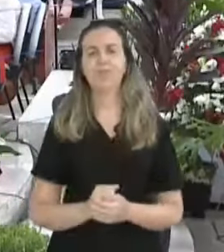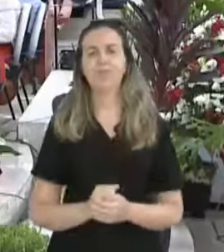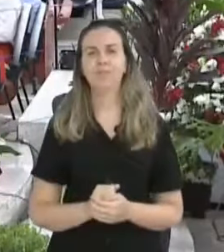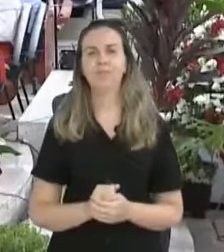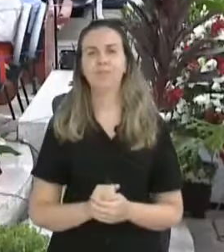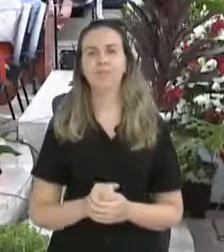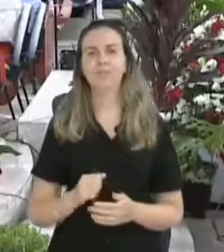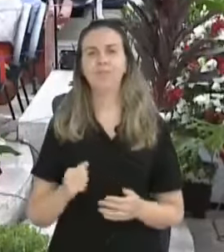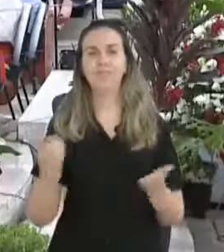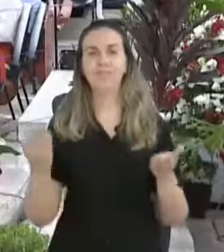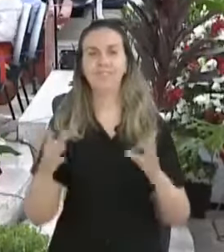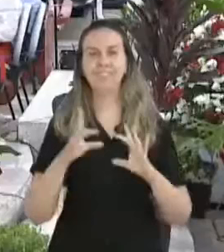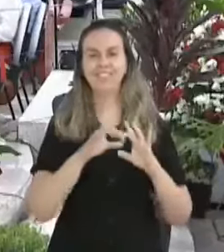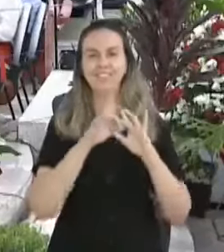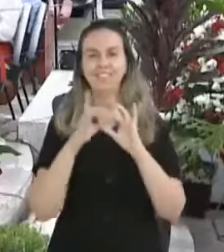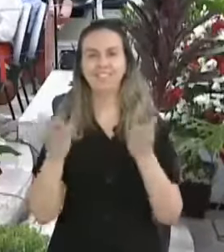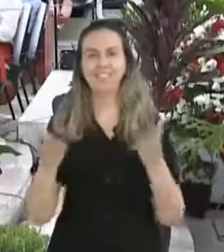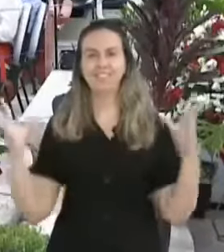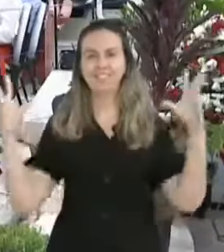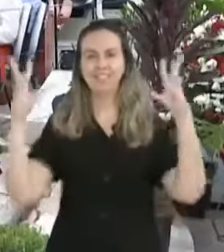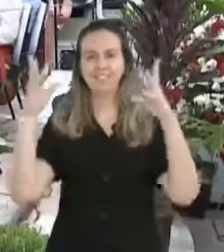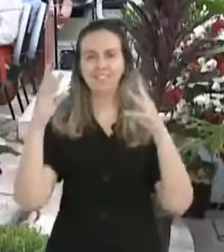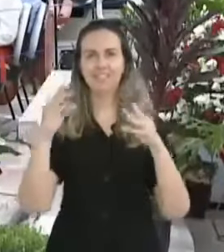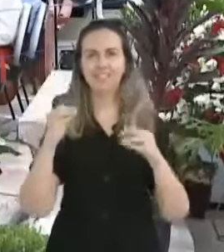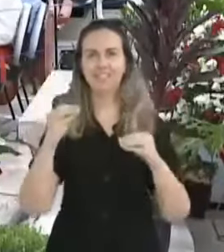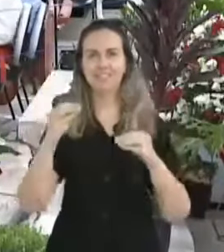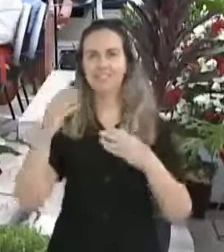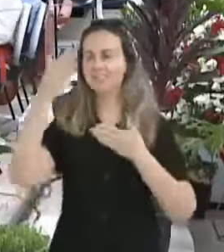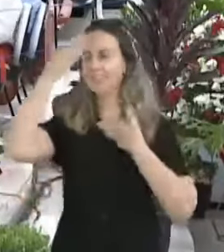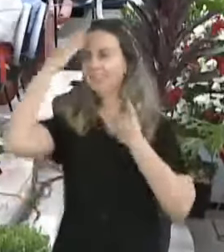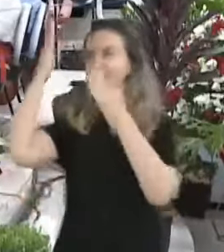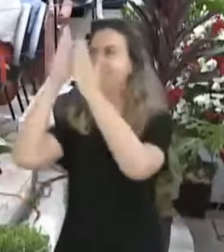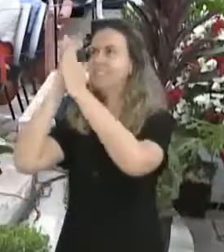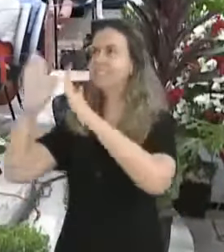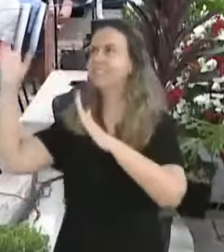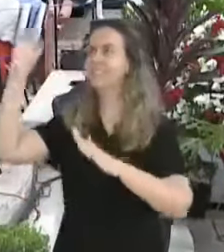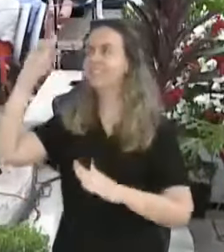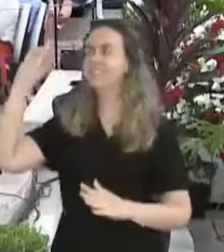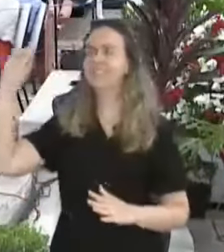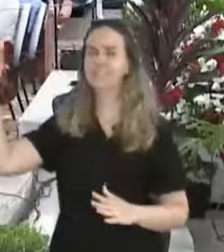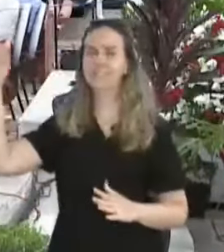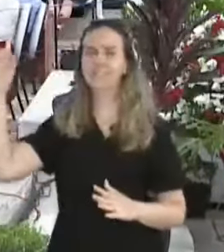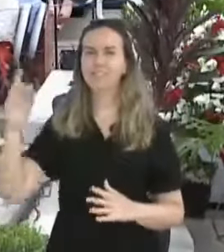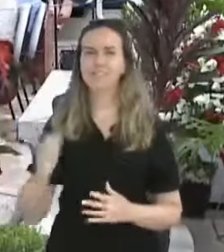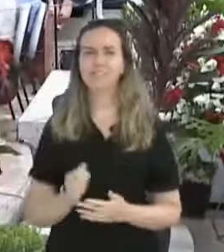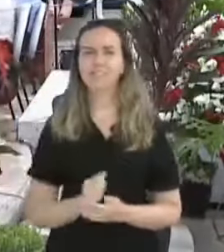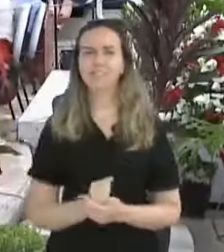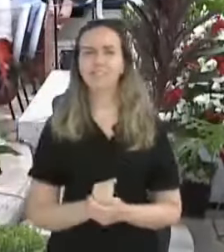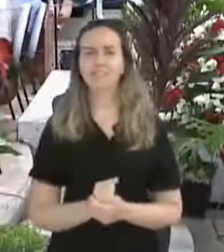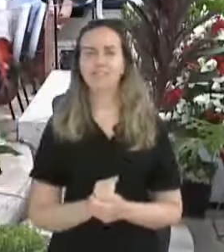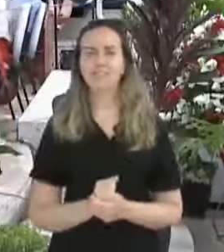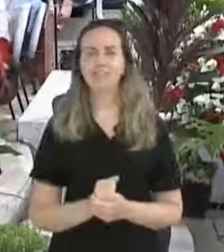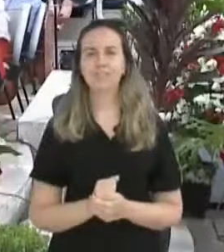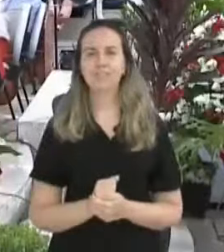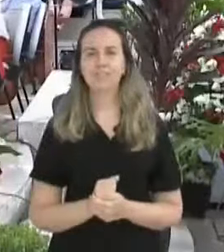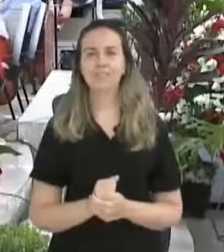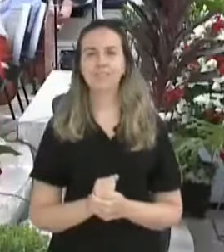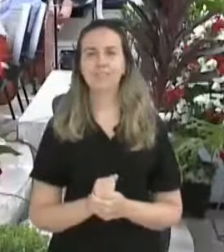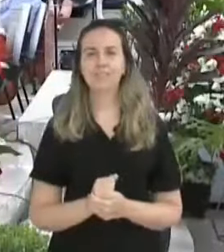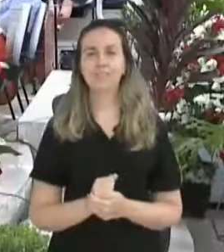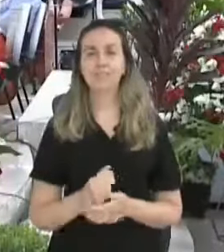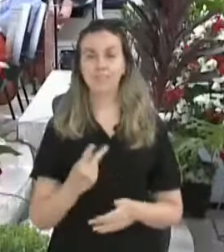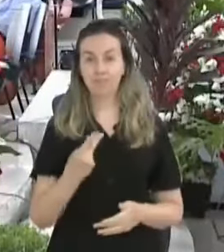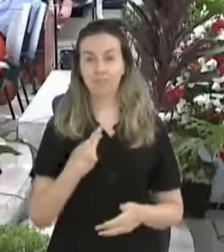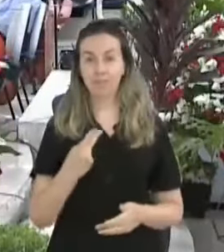Senhor reunida nesta oportunidade para adorar a Deus. Queridos, gostaria que